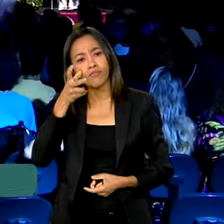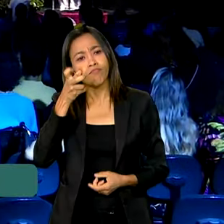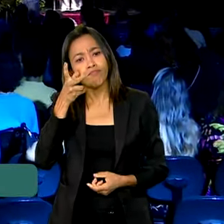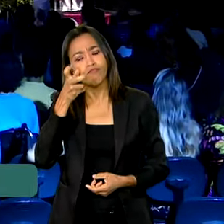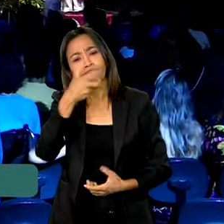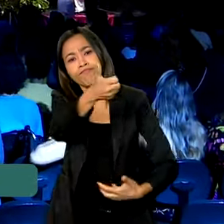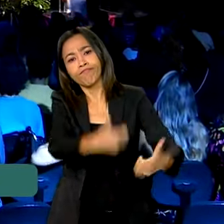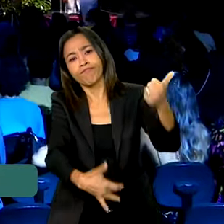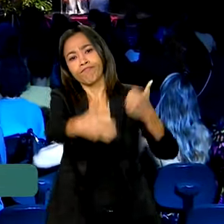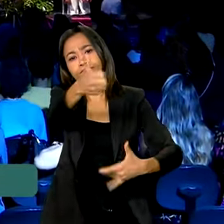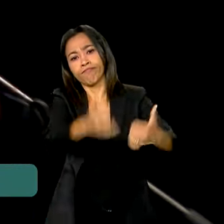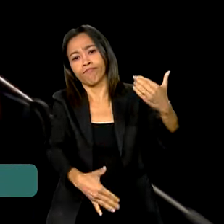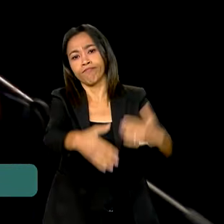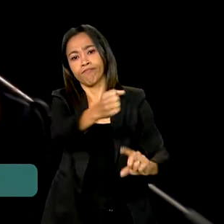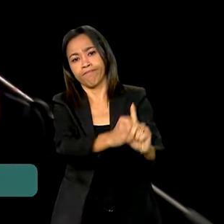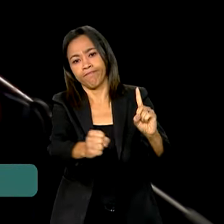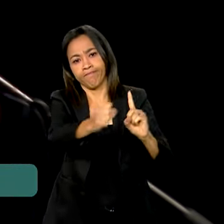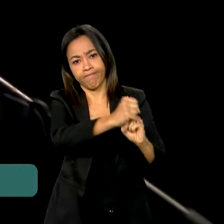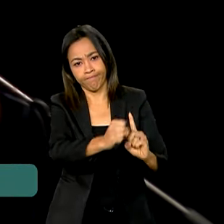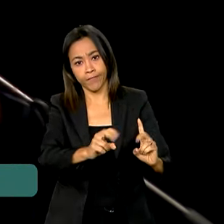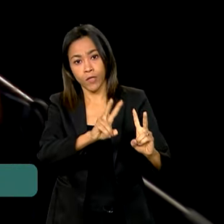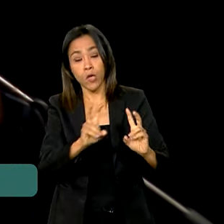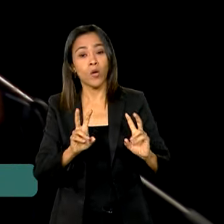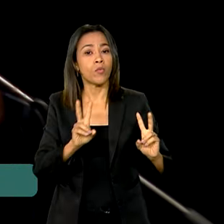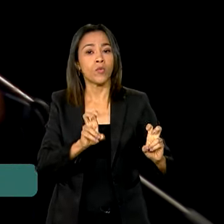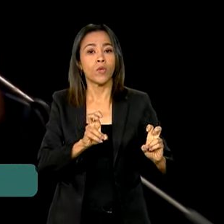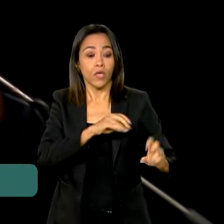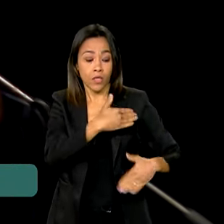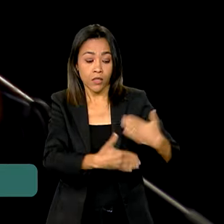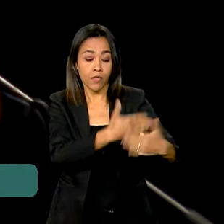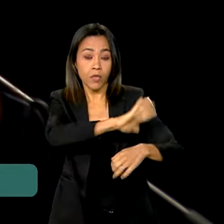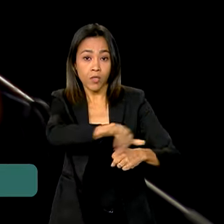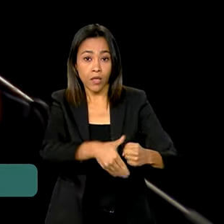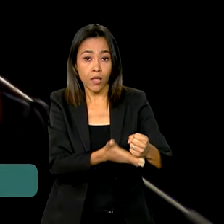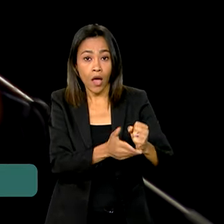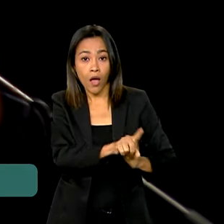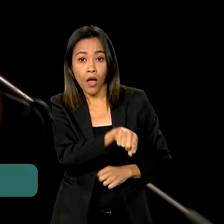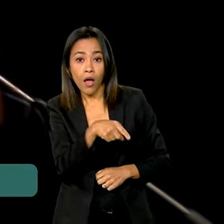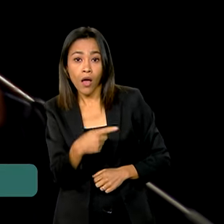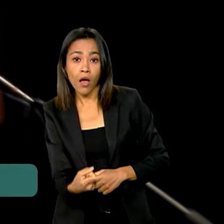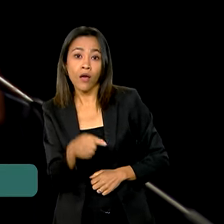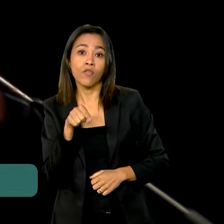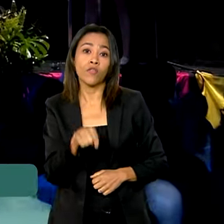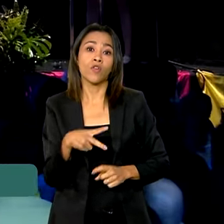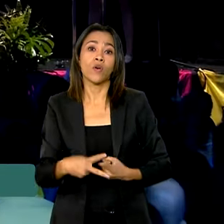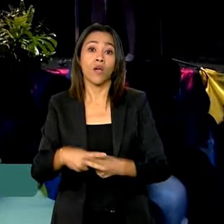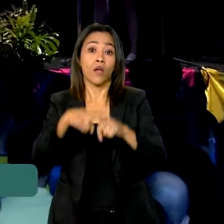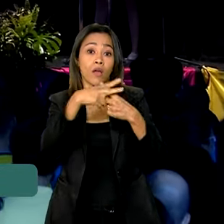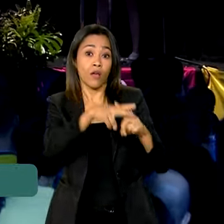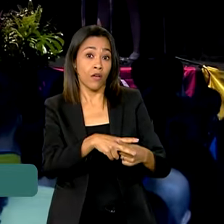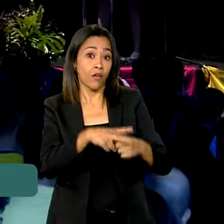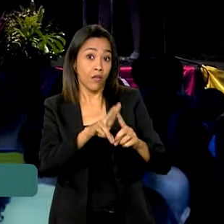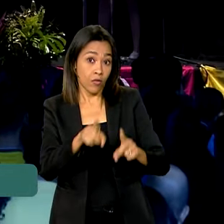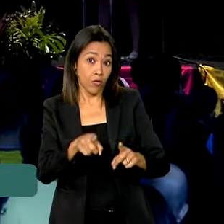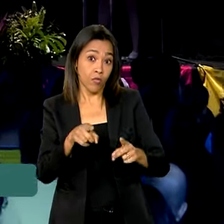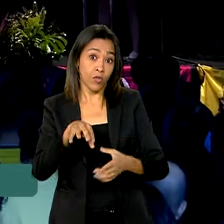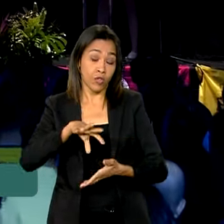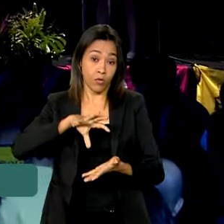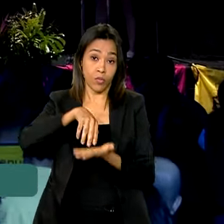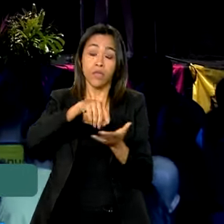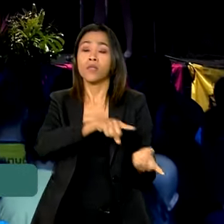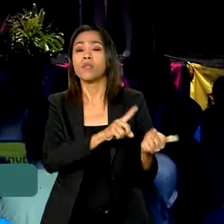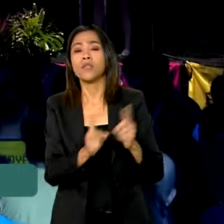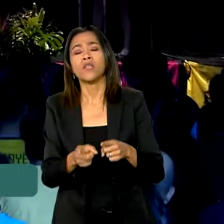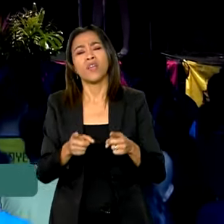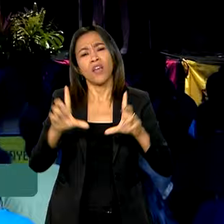grandes prioridades do G20, desenvolvimento sustentável, reforma da governança global e o combate à fome,